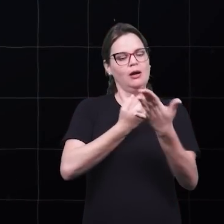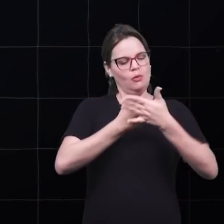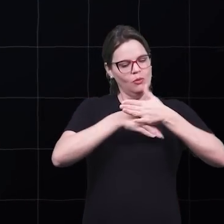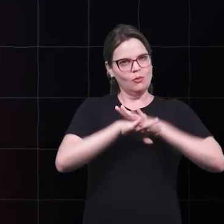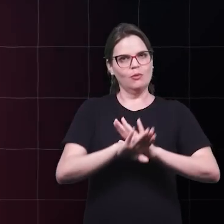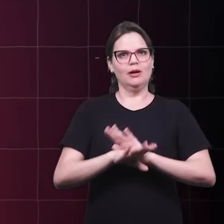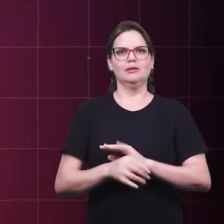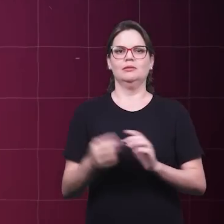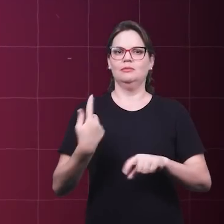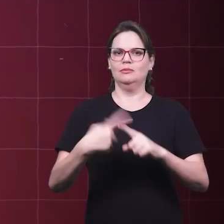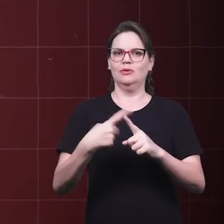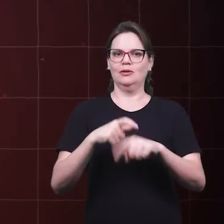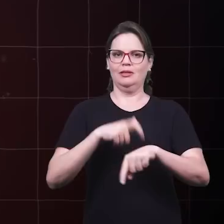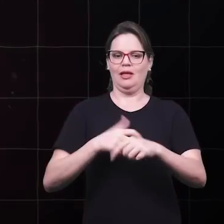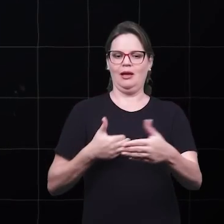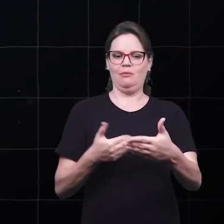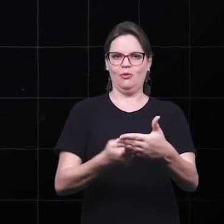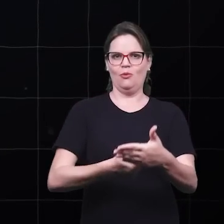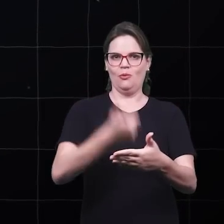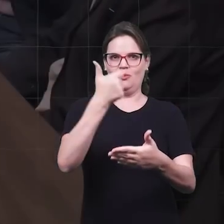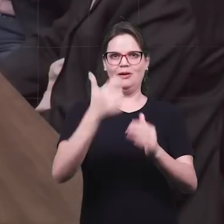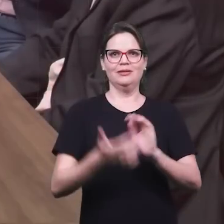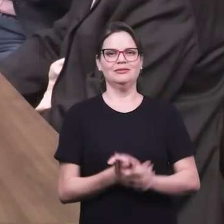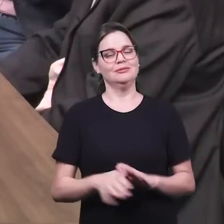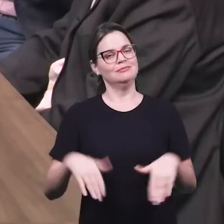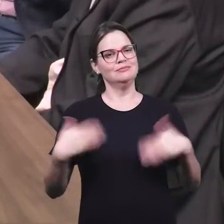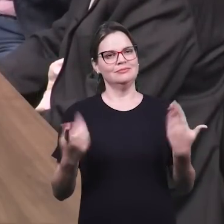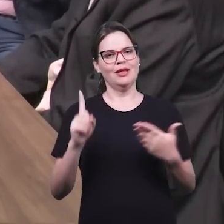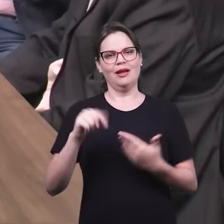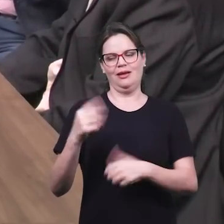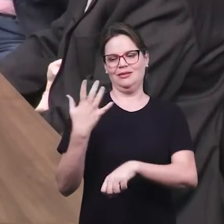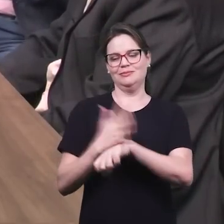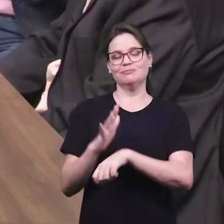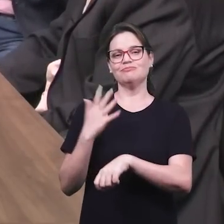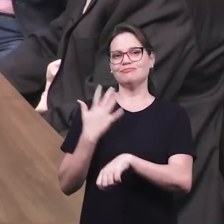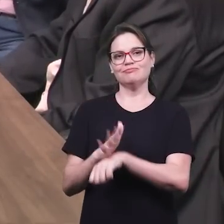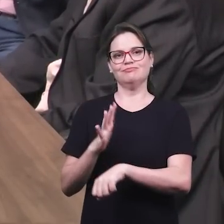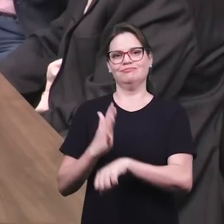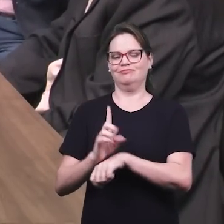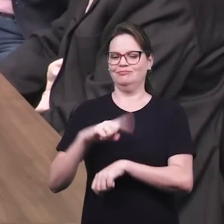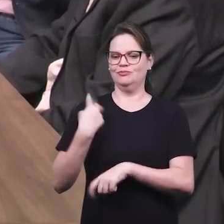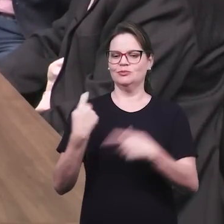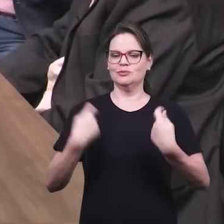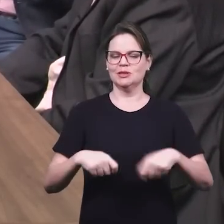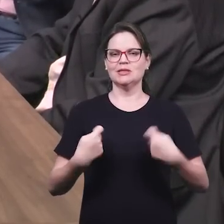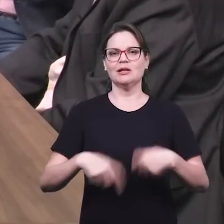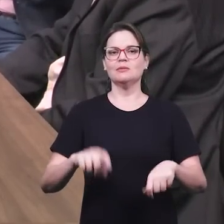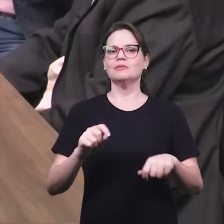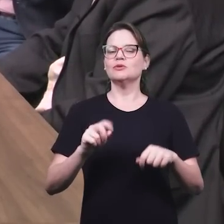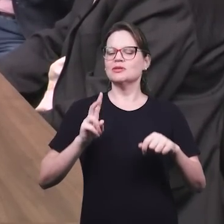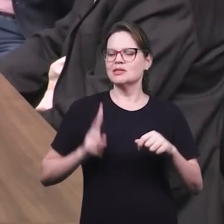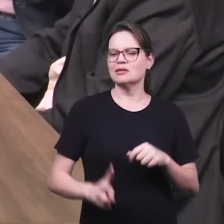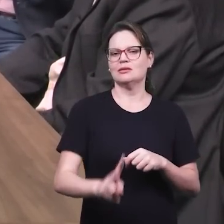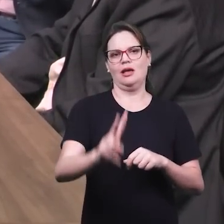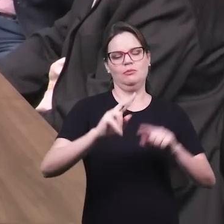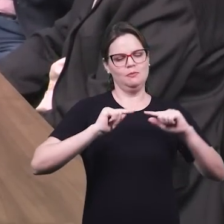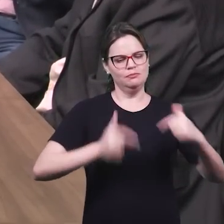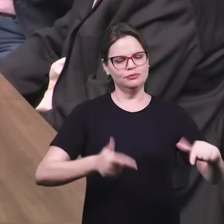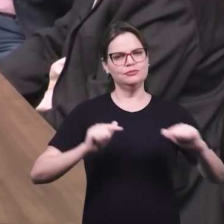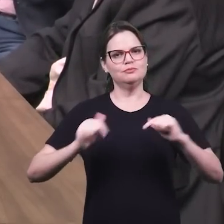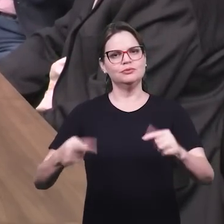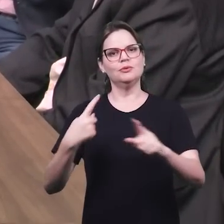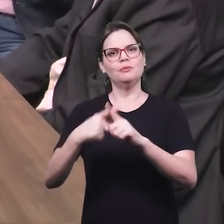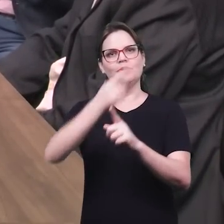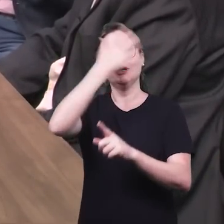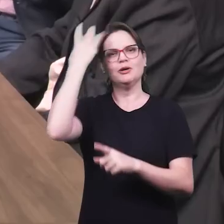o tempo está próximo. Então, é esse exercício, né, que nós precisamos fazer, que o Espírito Santo